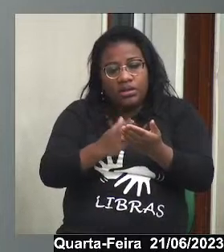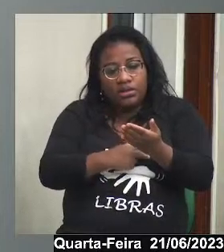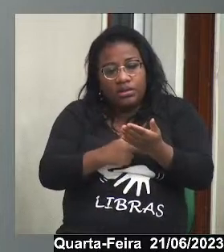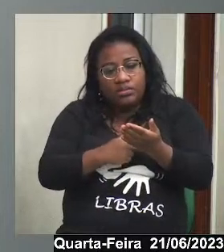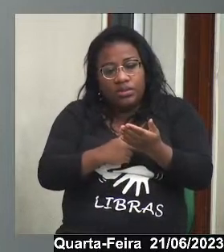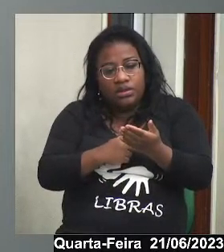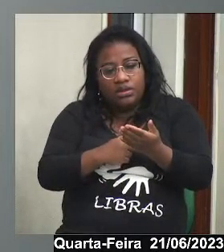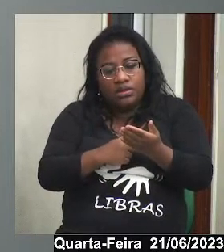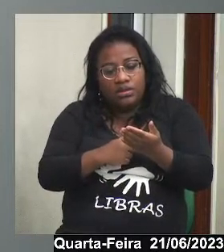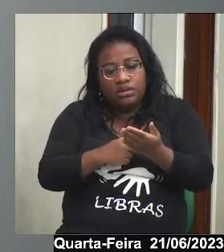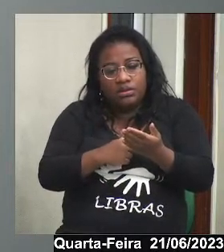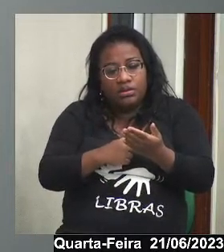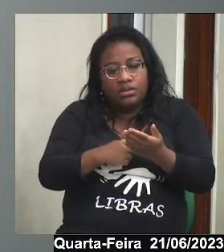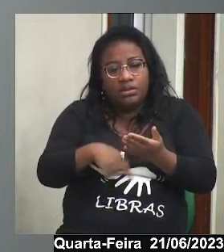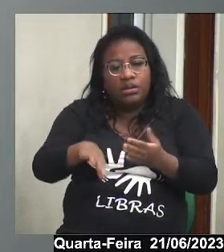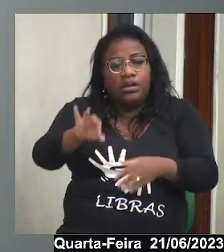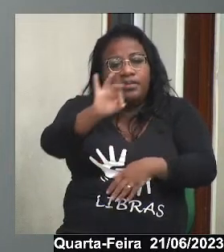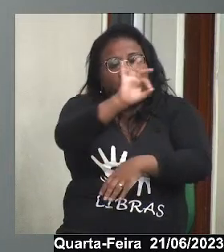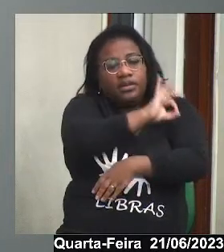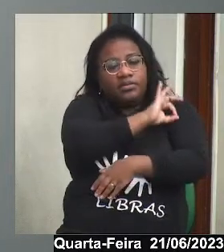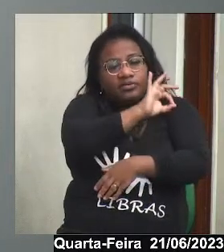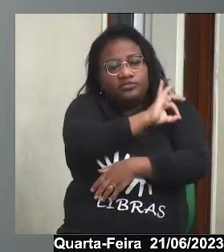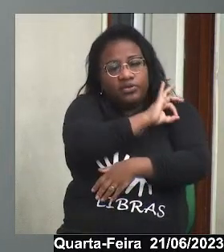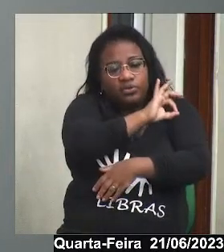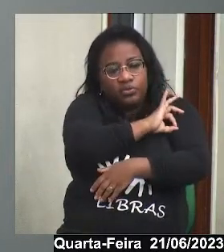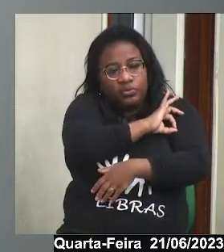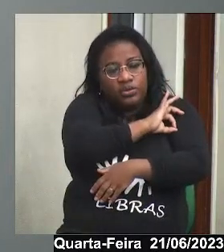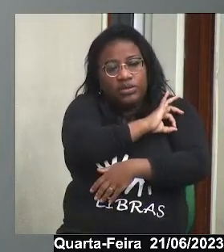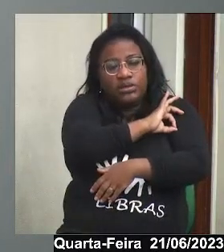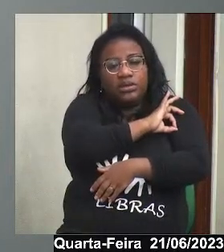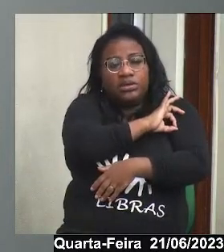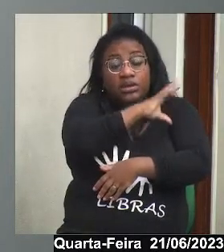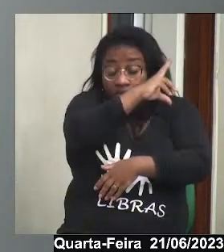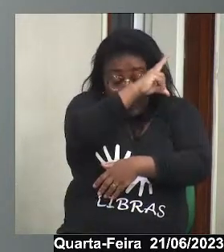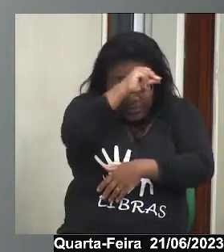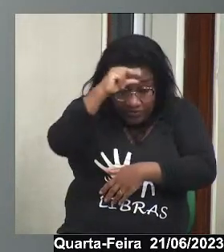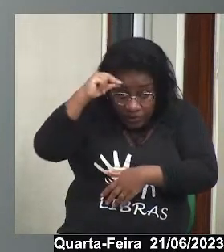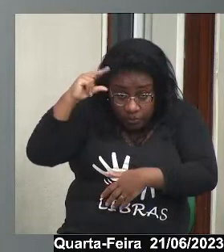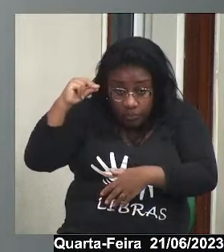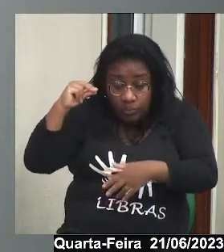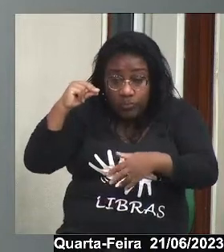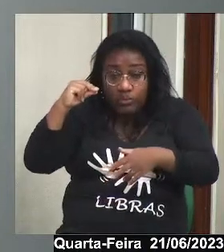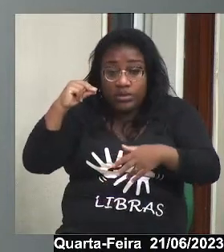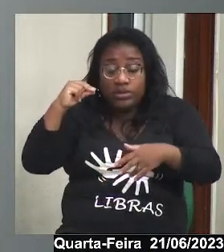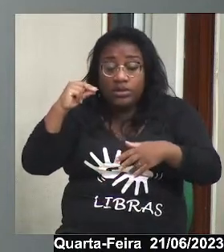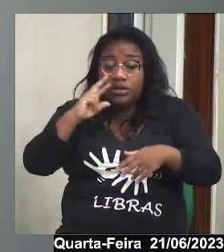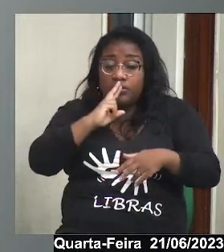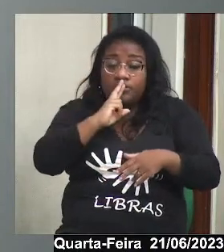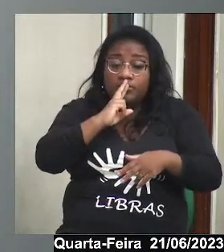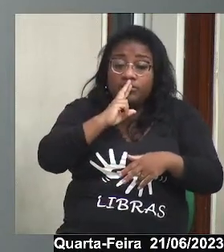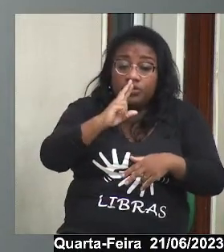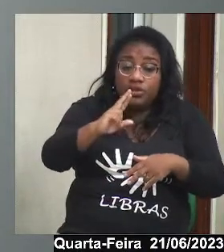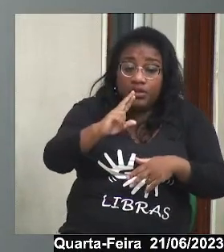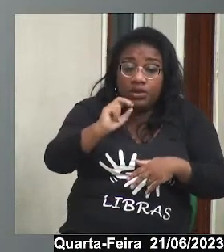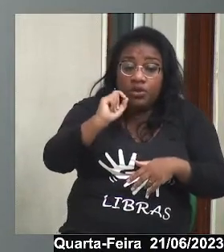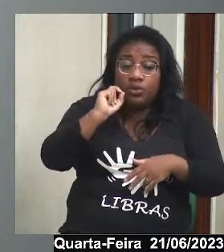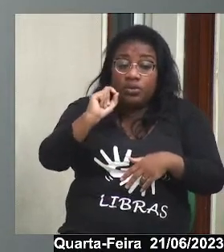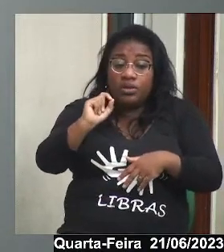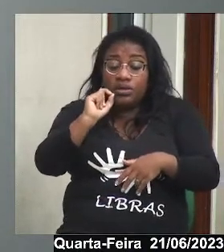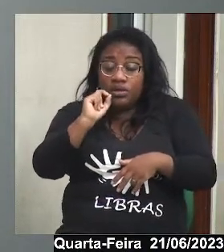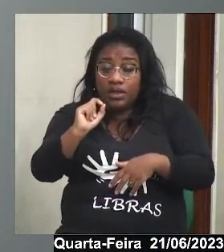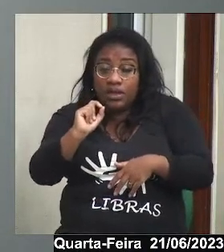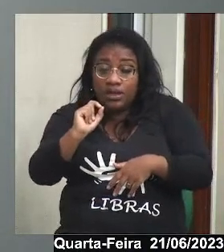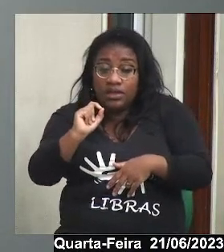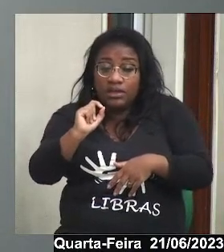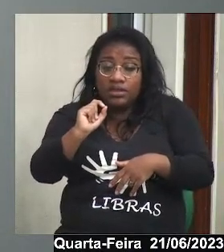informação para que a prefeitura possa responder para essa casa qual que é o tamanho da dívida com a